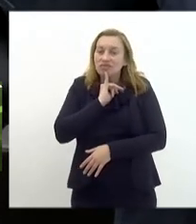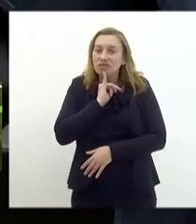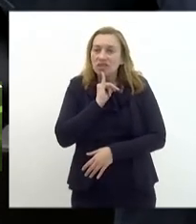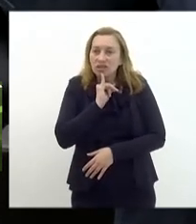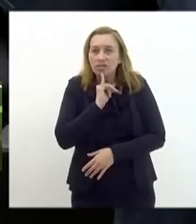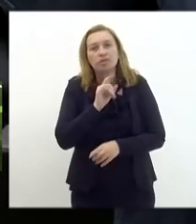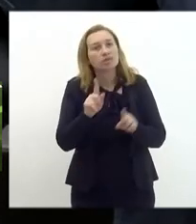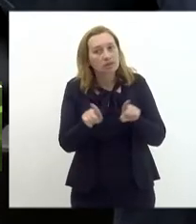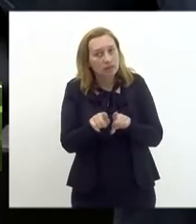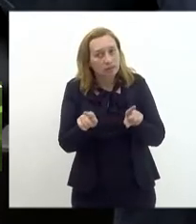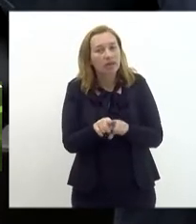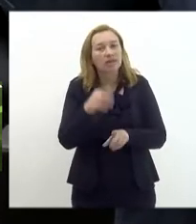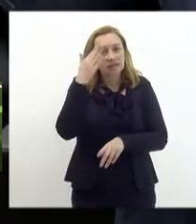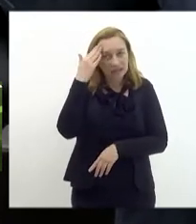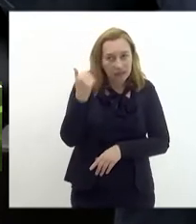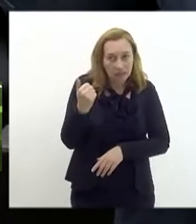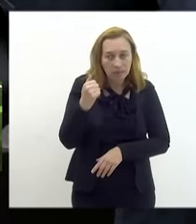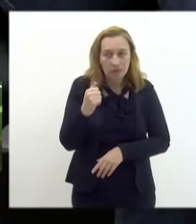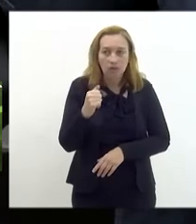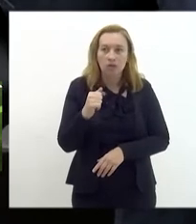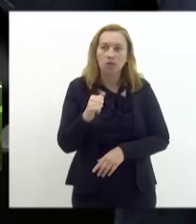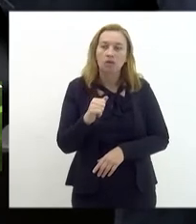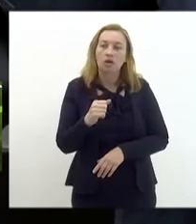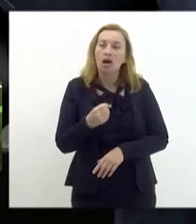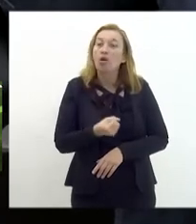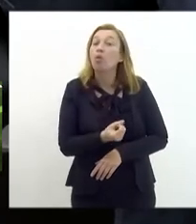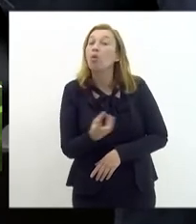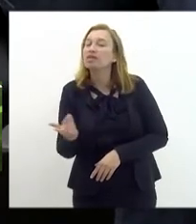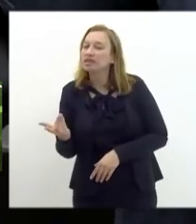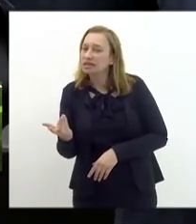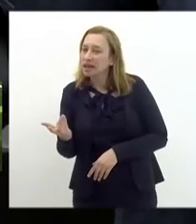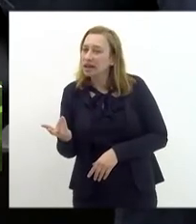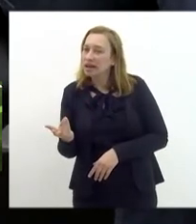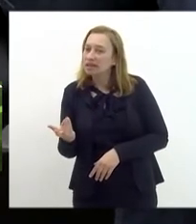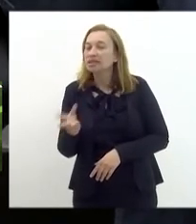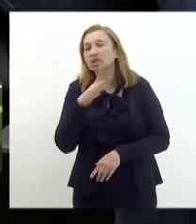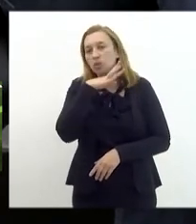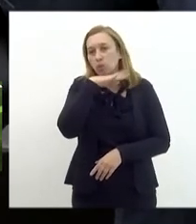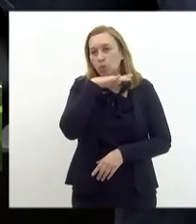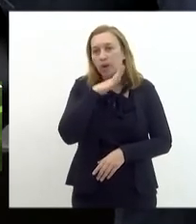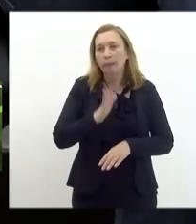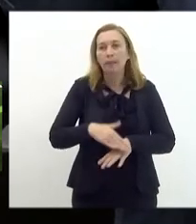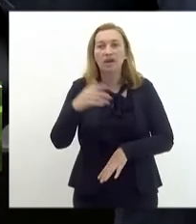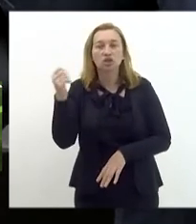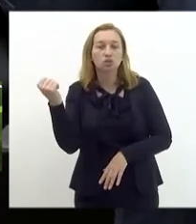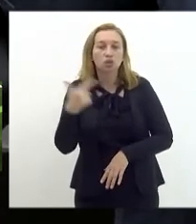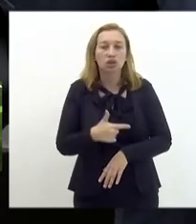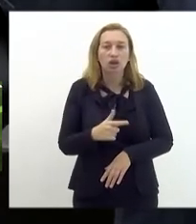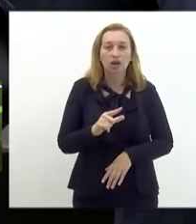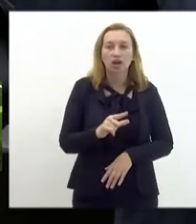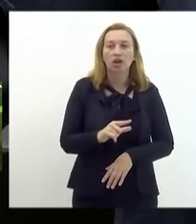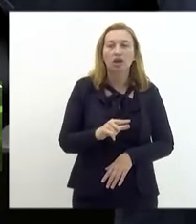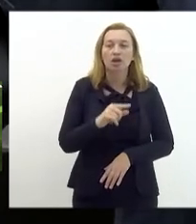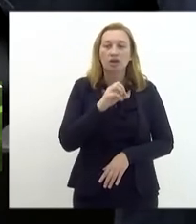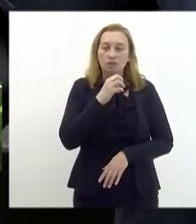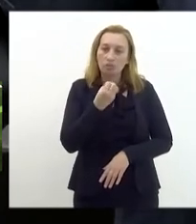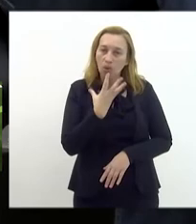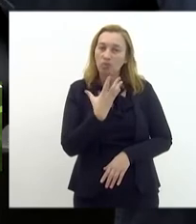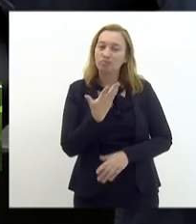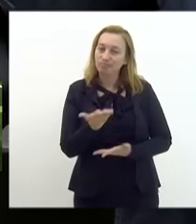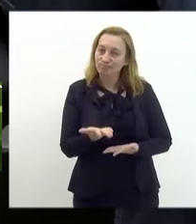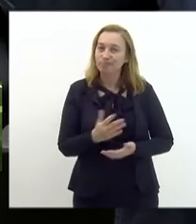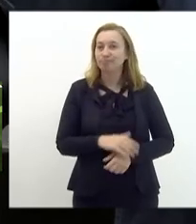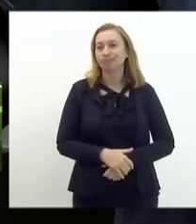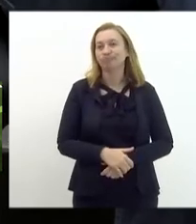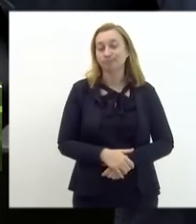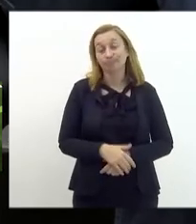Infelizmente, também sabemos que o grau de a quantidade de ruins, infelizmente, está um pouco maior, se não muito maior, do que os